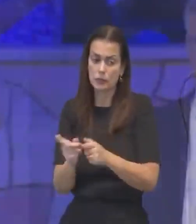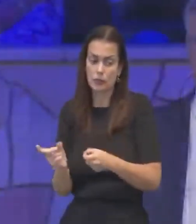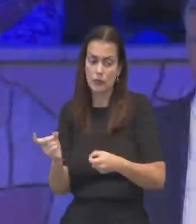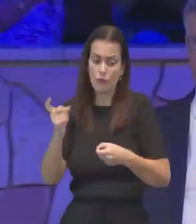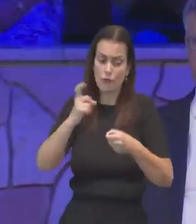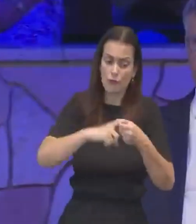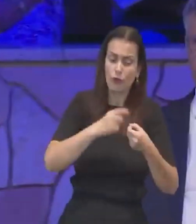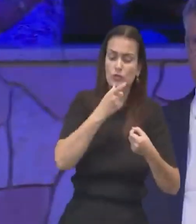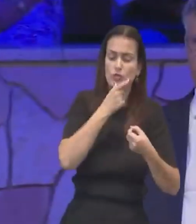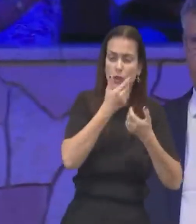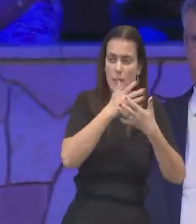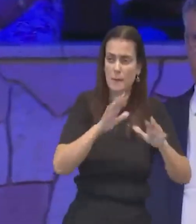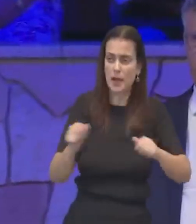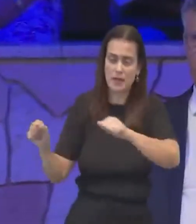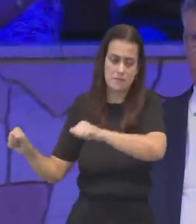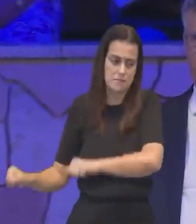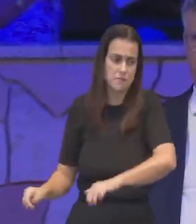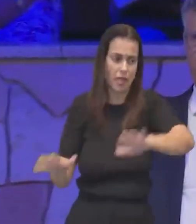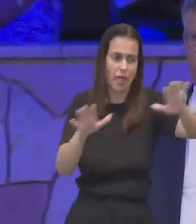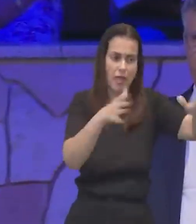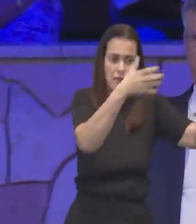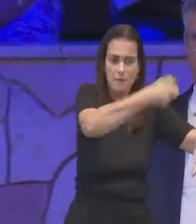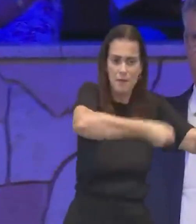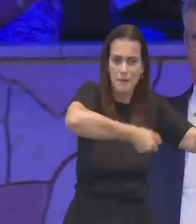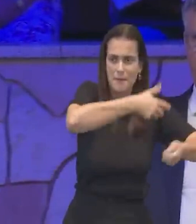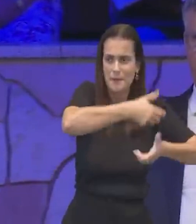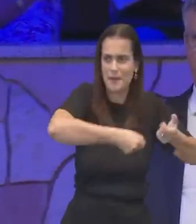volte ao mar e lança a sua rede.